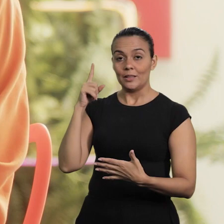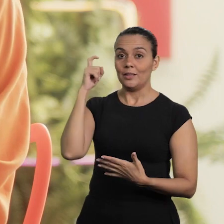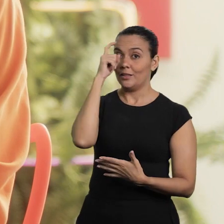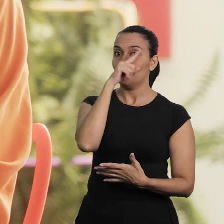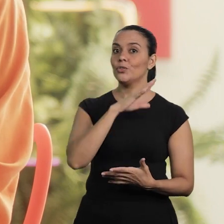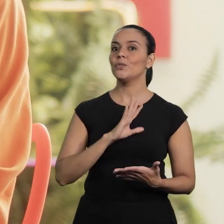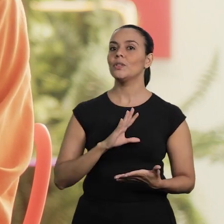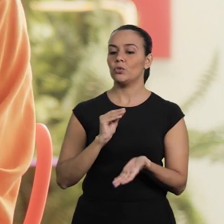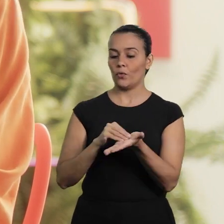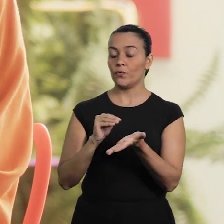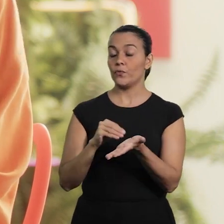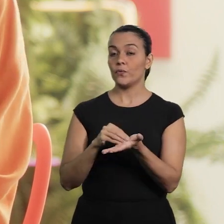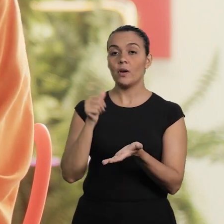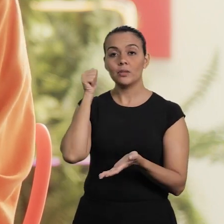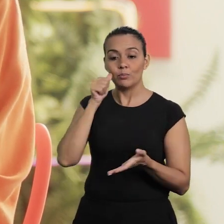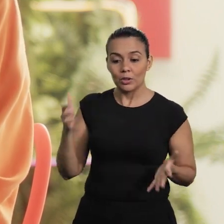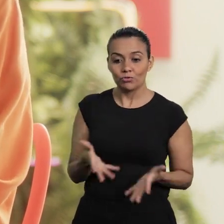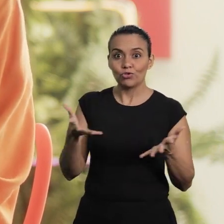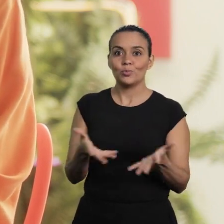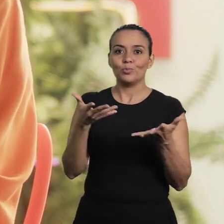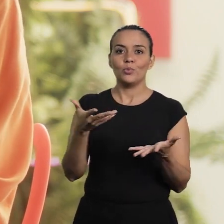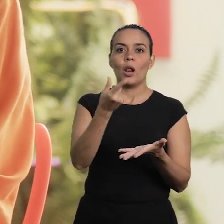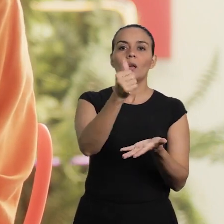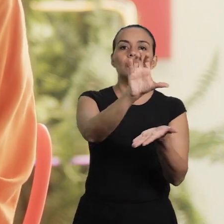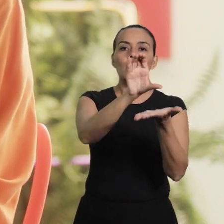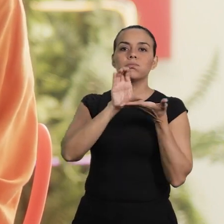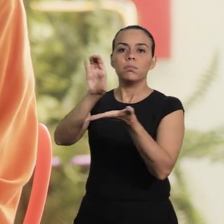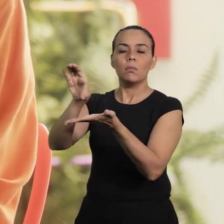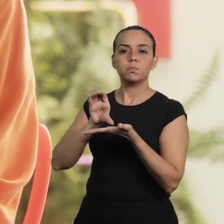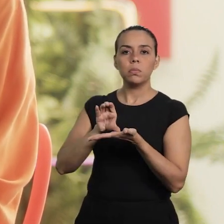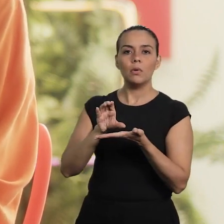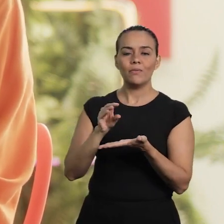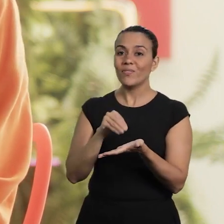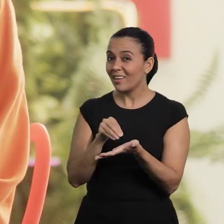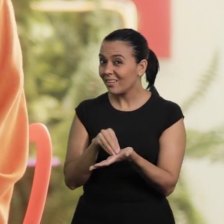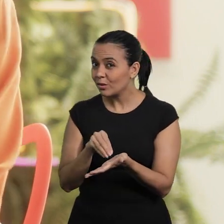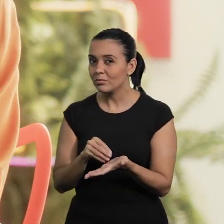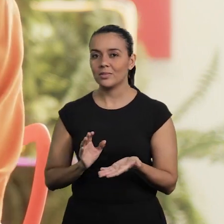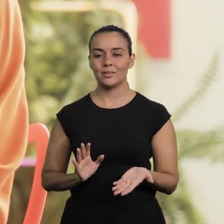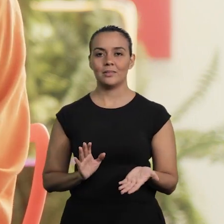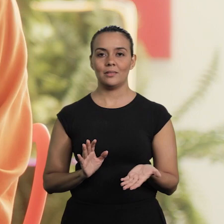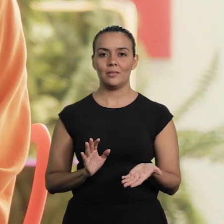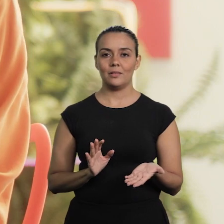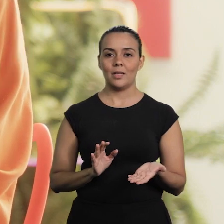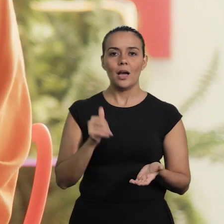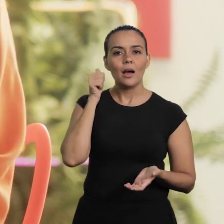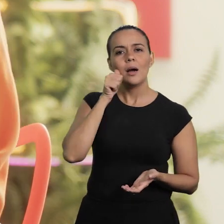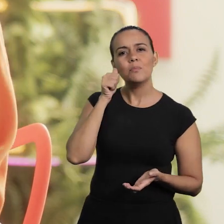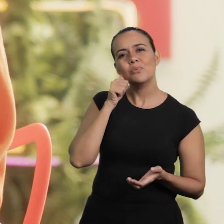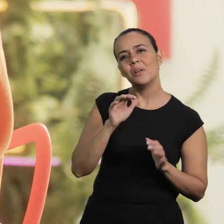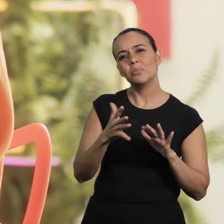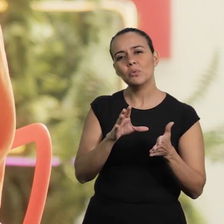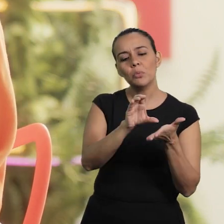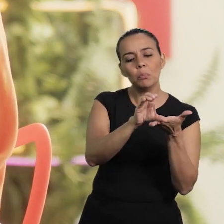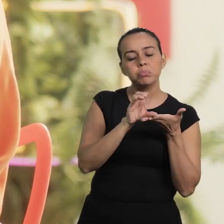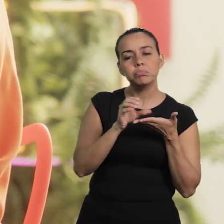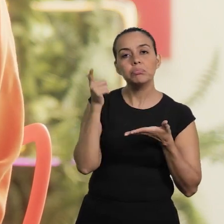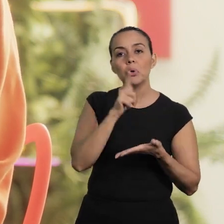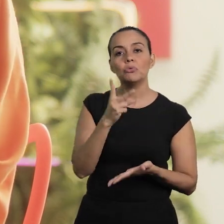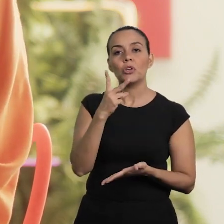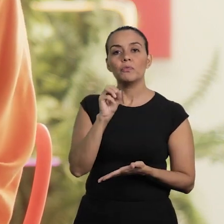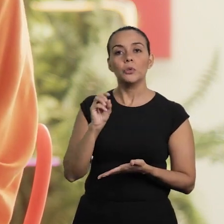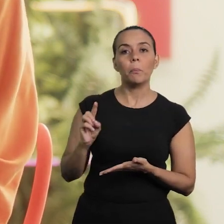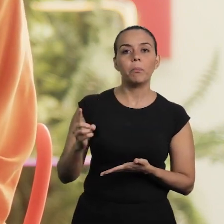Né? Elas não são estimuladas a acessar muito capital. Então, enquanto elas vão pedindo dinheiro, ela chega até 20 mil